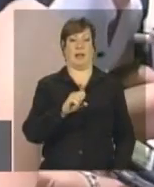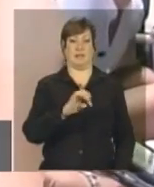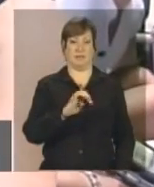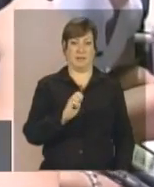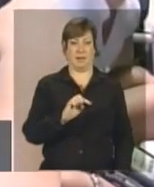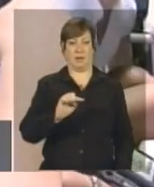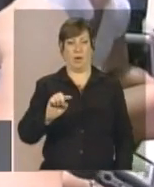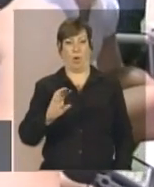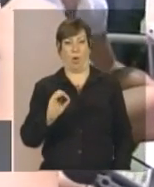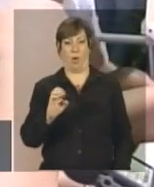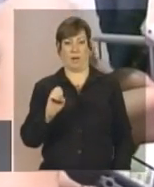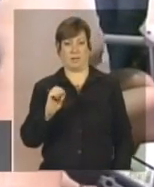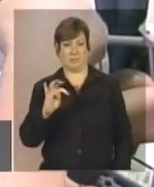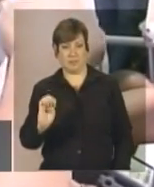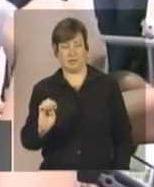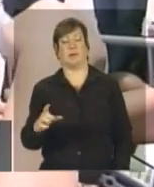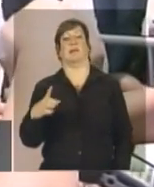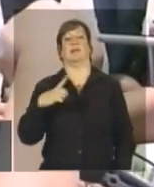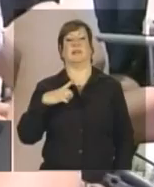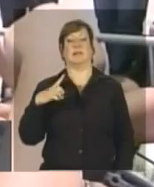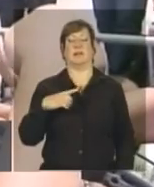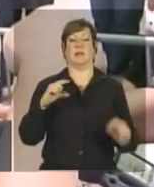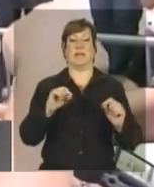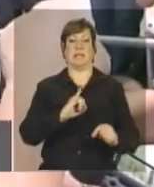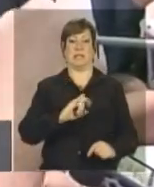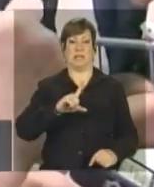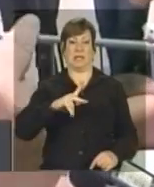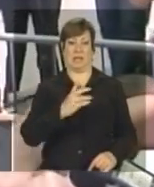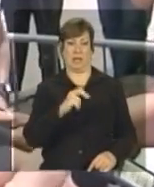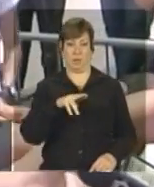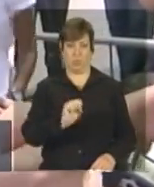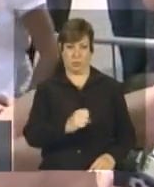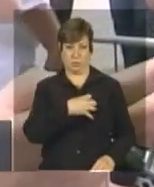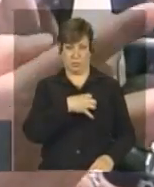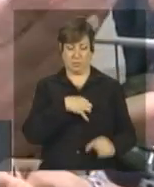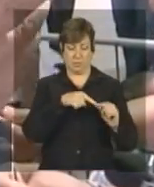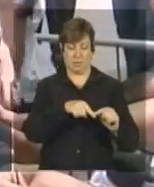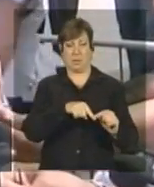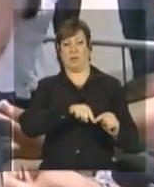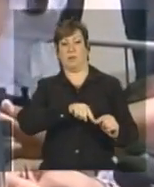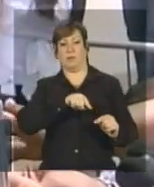Leste-Oeste, que sai ali de Ilhéus, passa